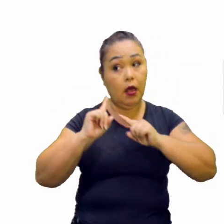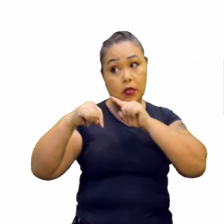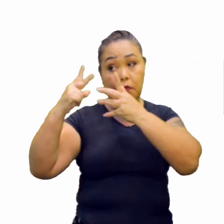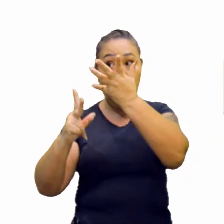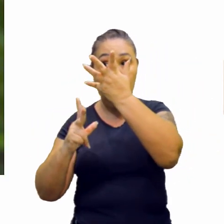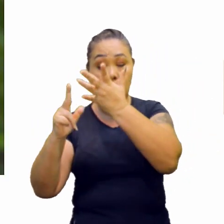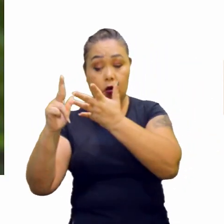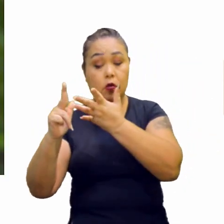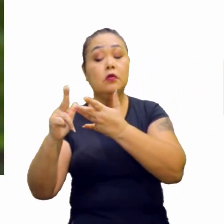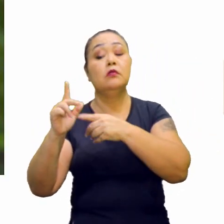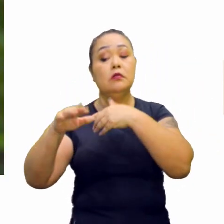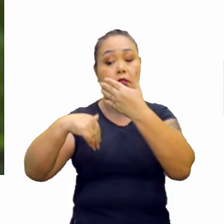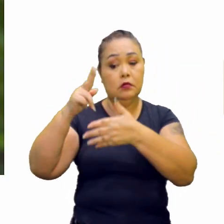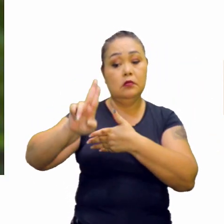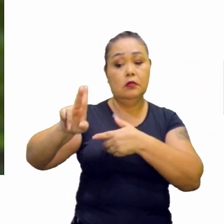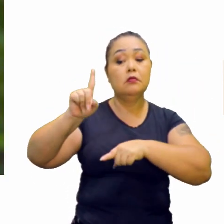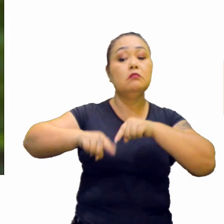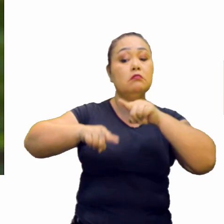desse material.